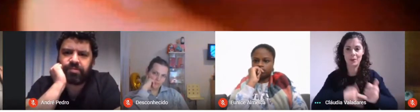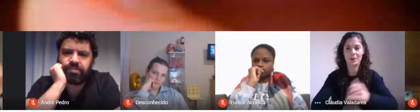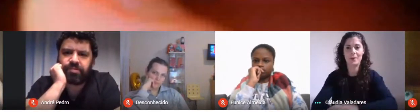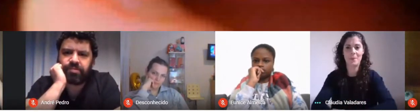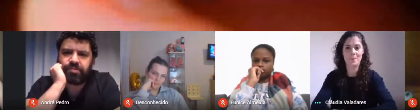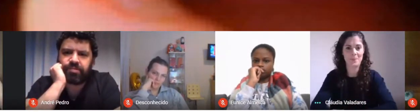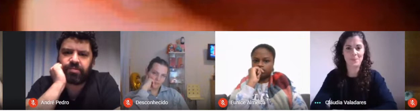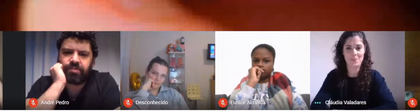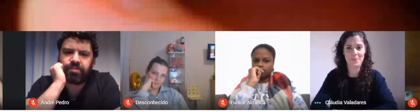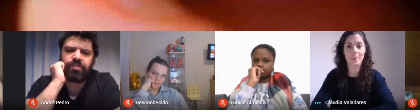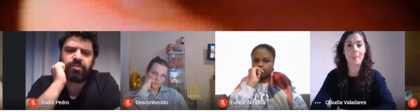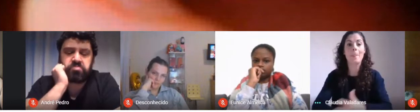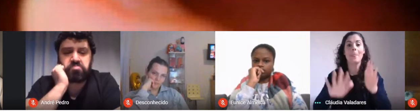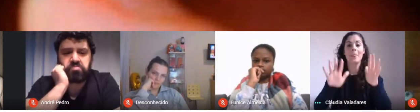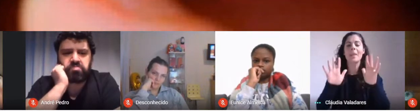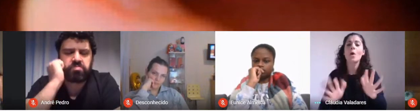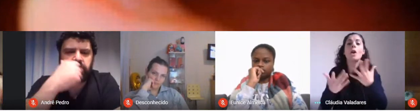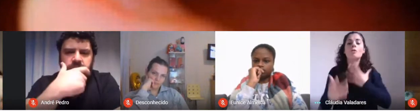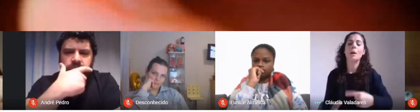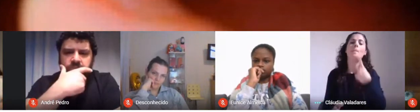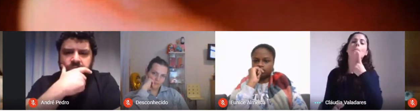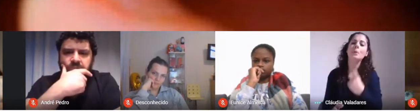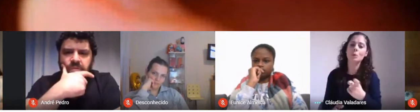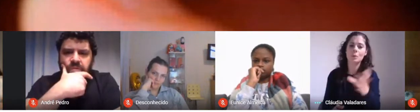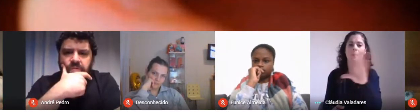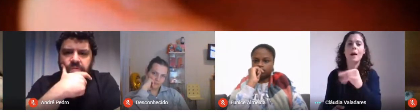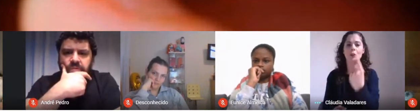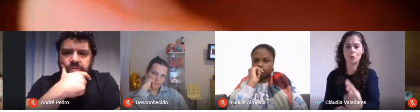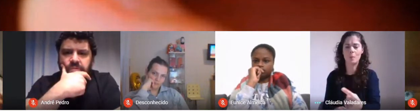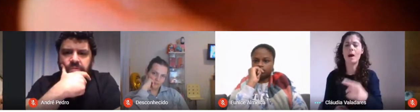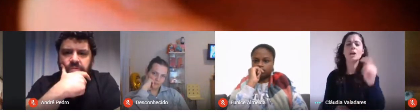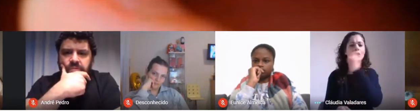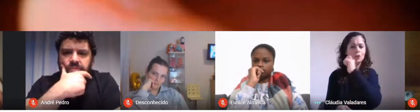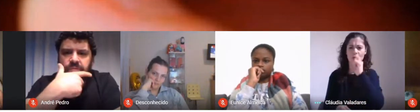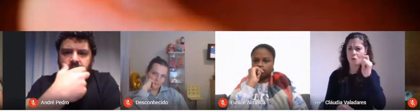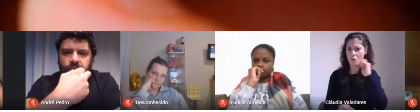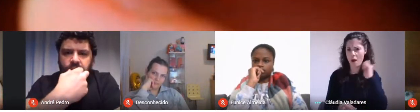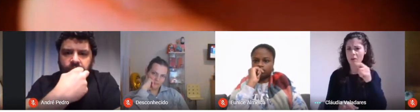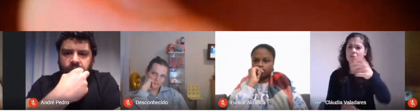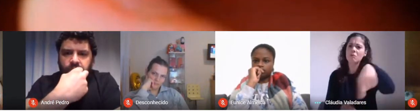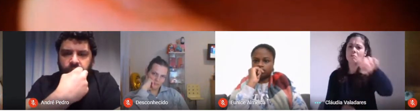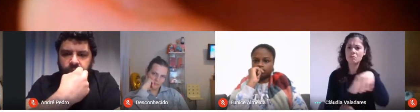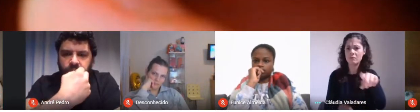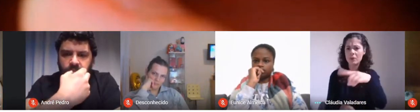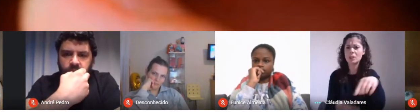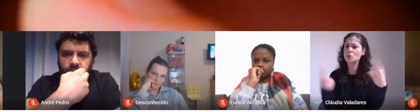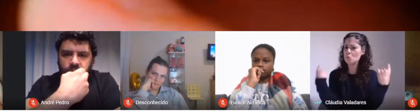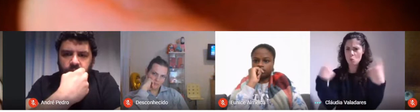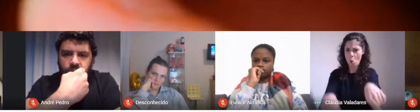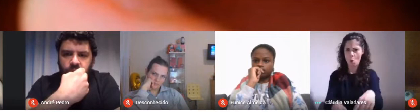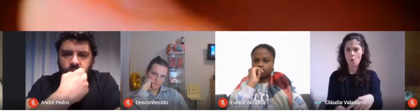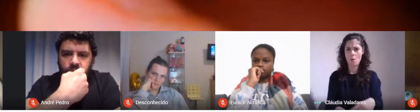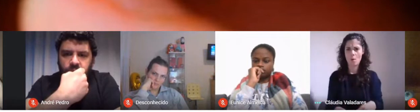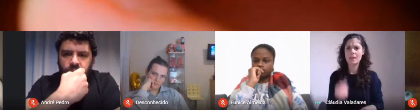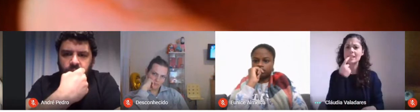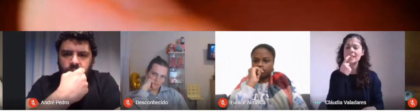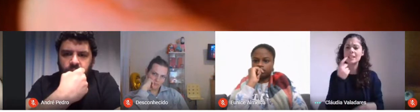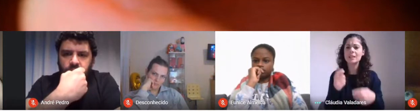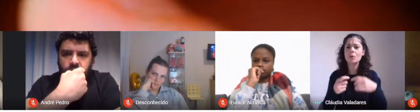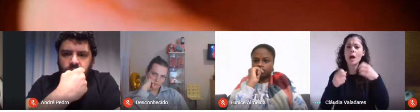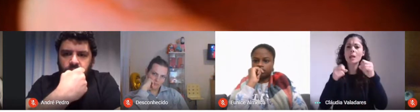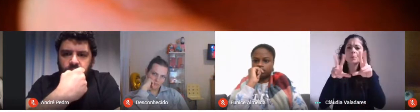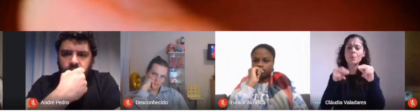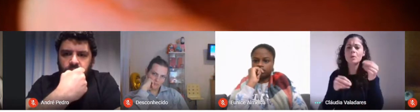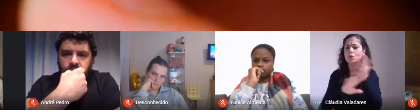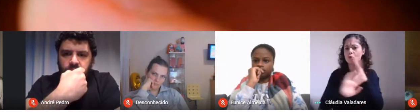E agora eu queria fazer outra pergunta. Para além da escovagem, que meios complementares, ou seja, o que é que se pode utilizar mais para